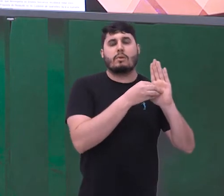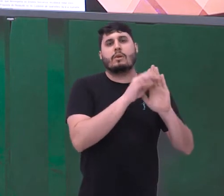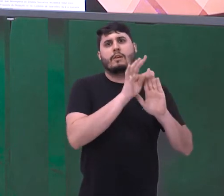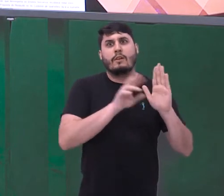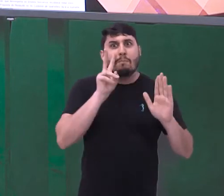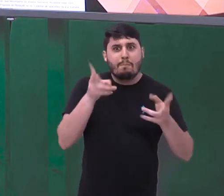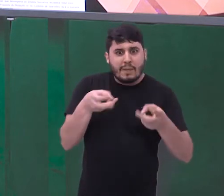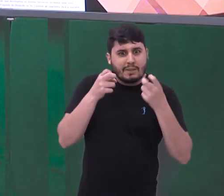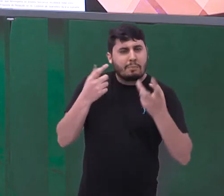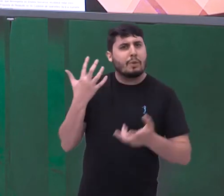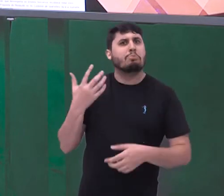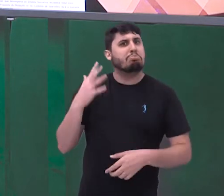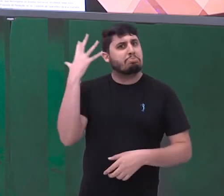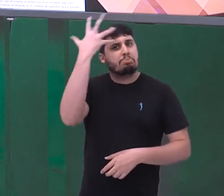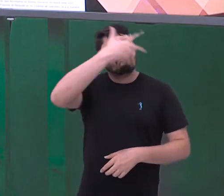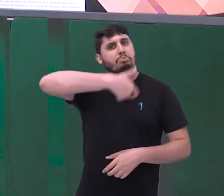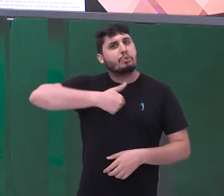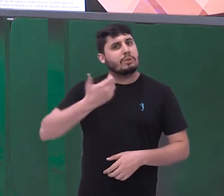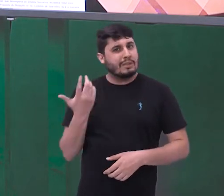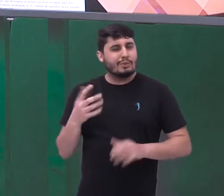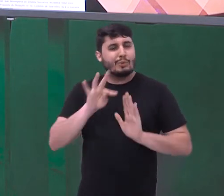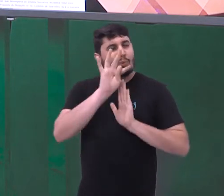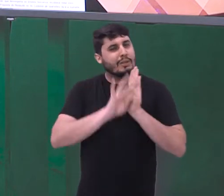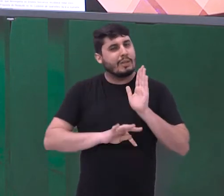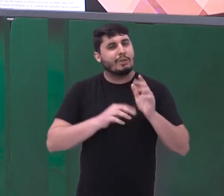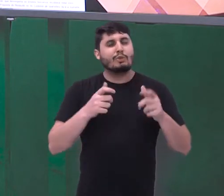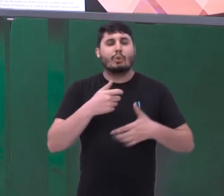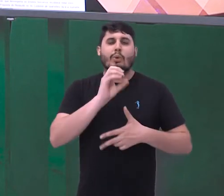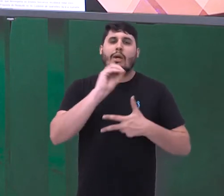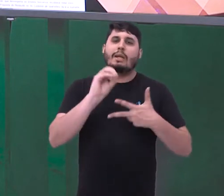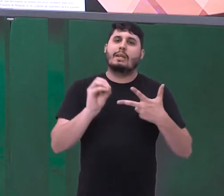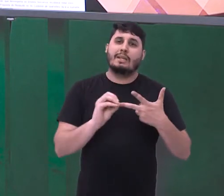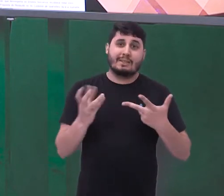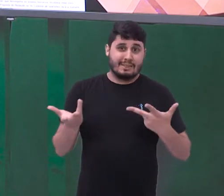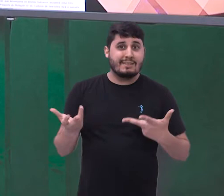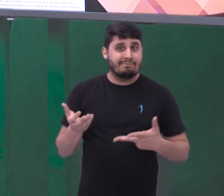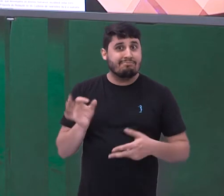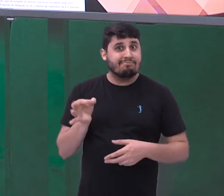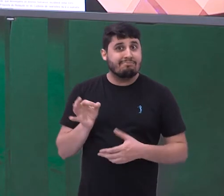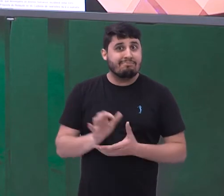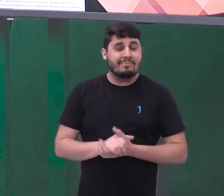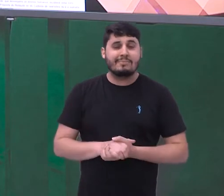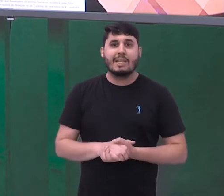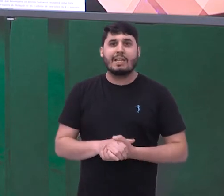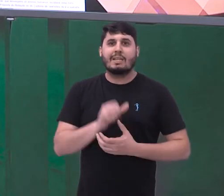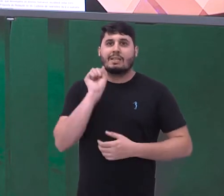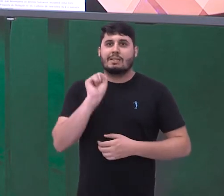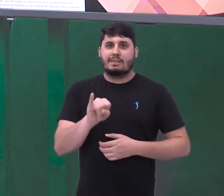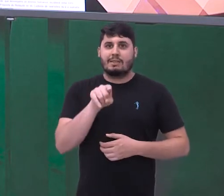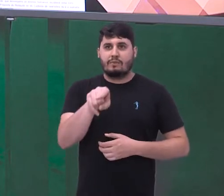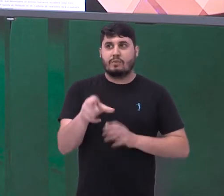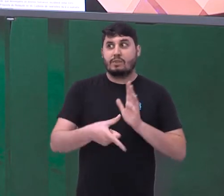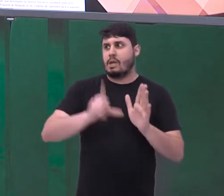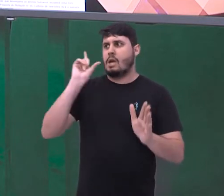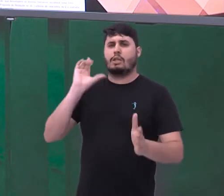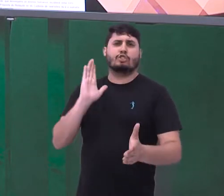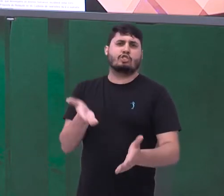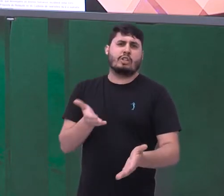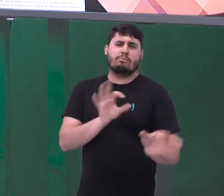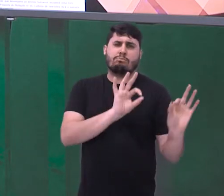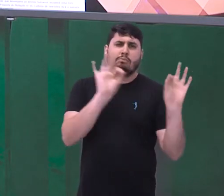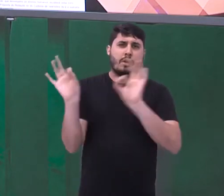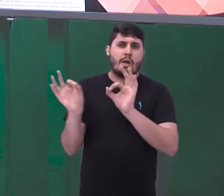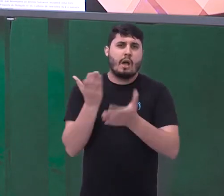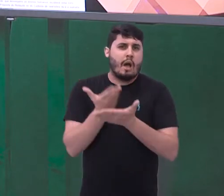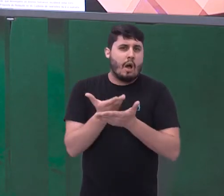que é a prova do Enem? Ela fez a revisão que eu fiz com vocês agora. Se vocês assistiram nossas